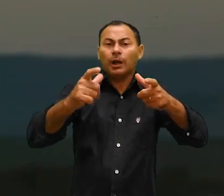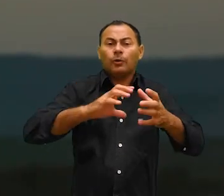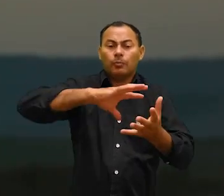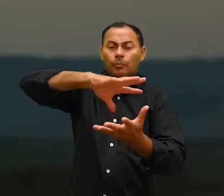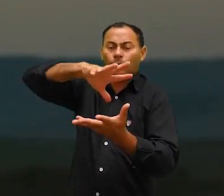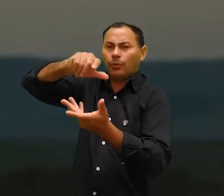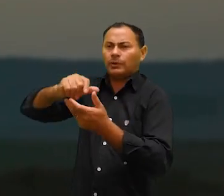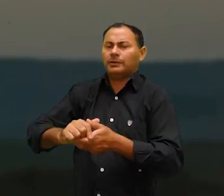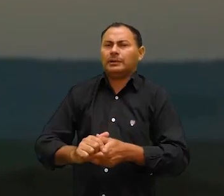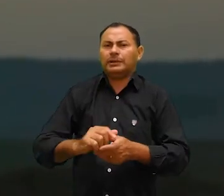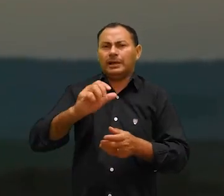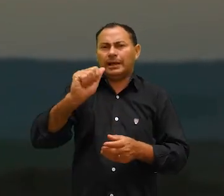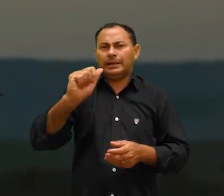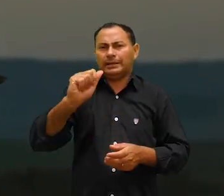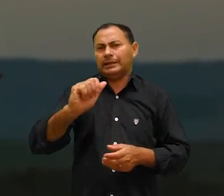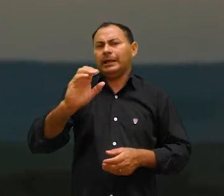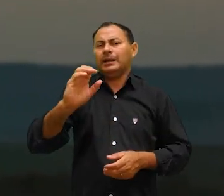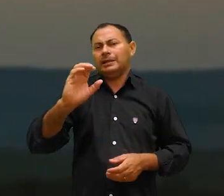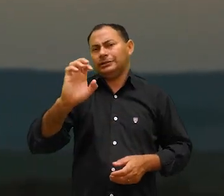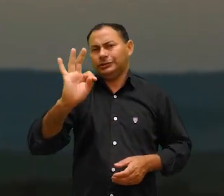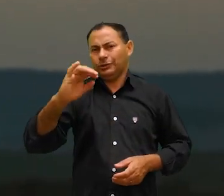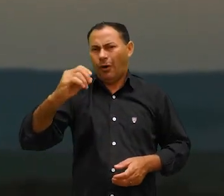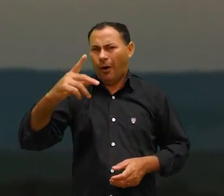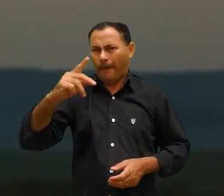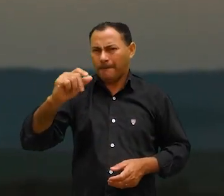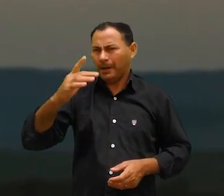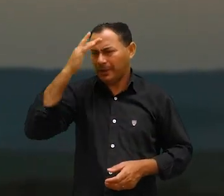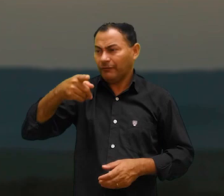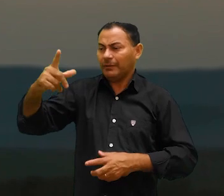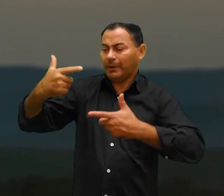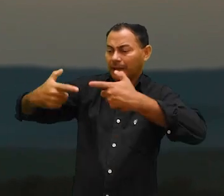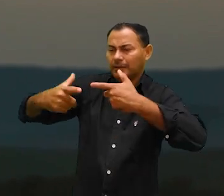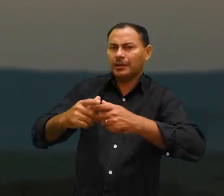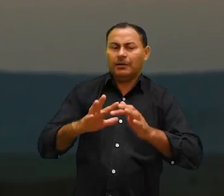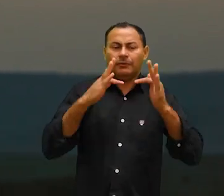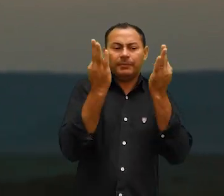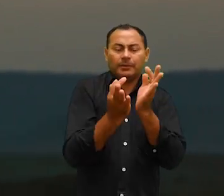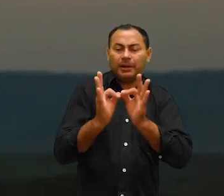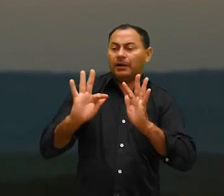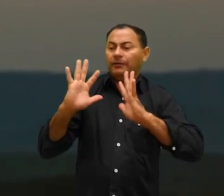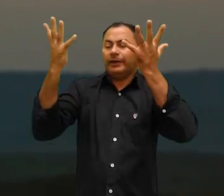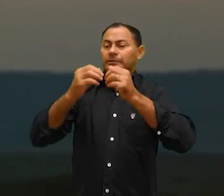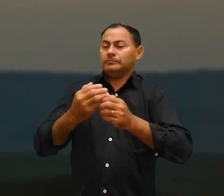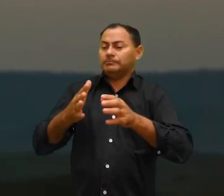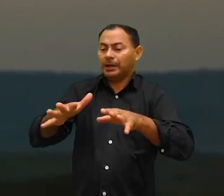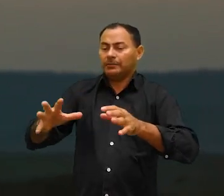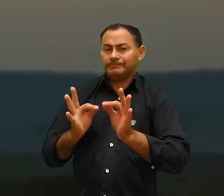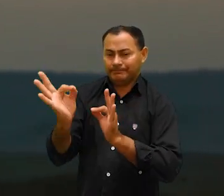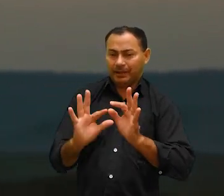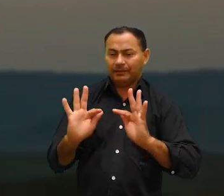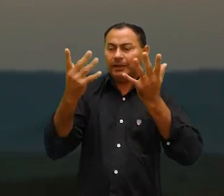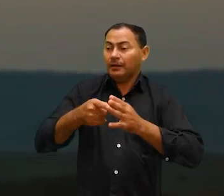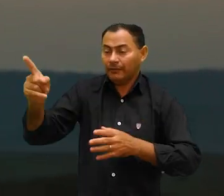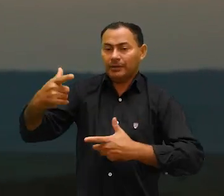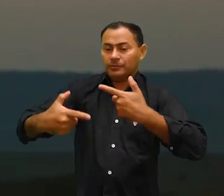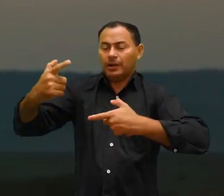no mundo, como na Etiópia, onde quando um homem sai para a guerra, sua família prepara uma cerimônia fúnebre para ele. Ele já